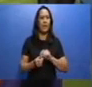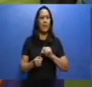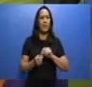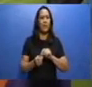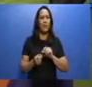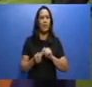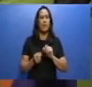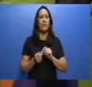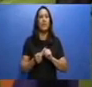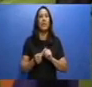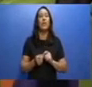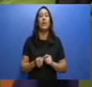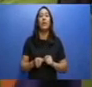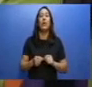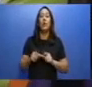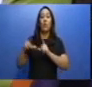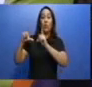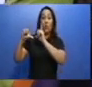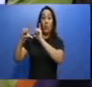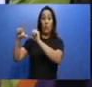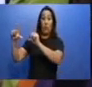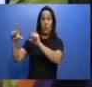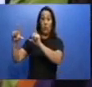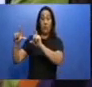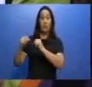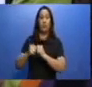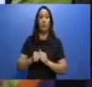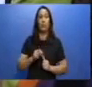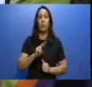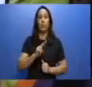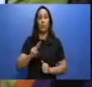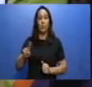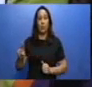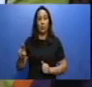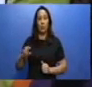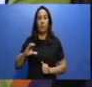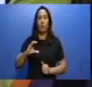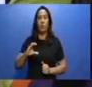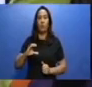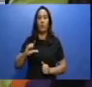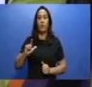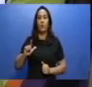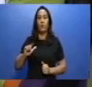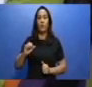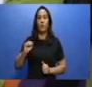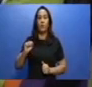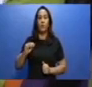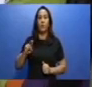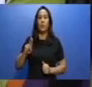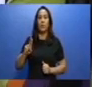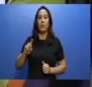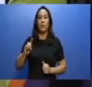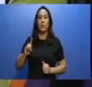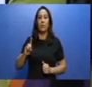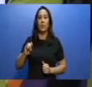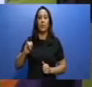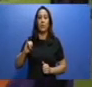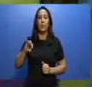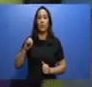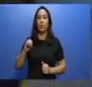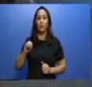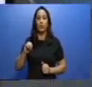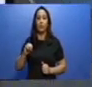o criador daquele quadro bonito que a gente viu? O Cláudio José Tosi, olha ele aqui, olha na apostila de